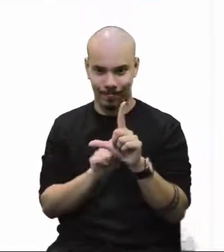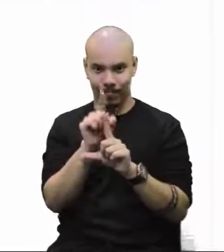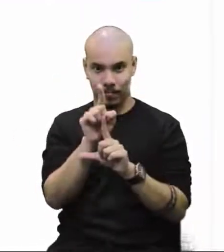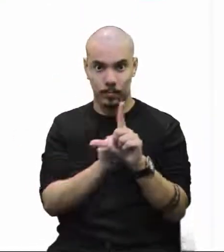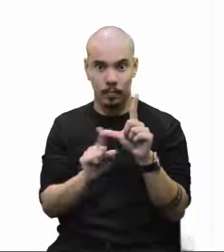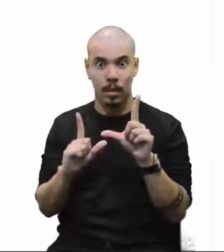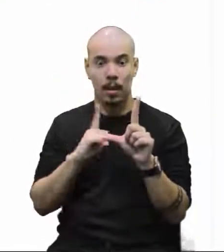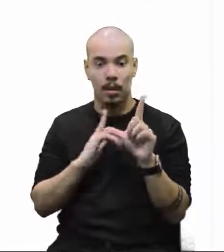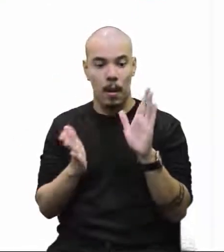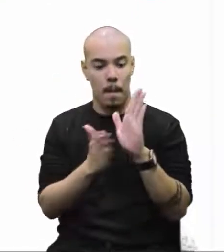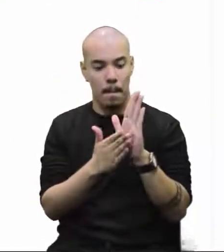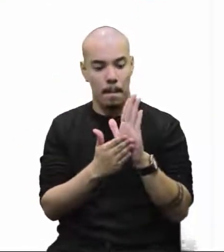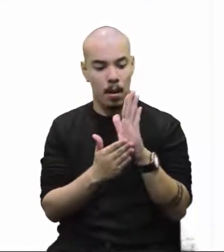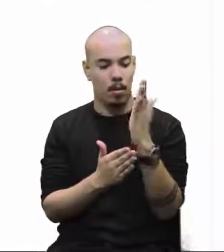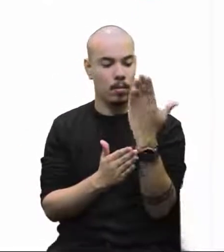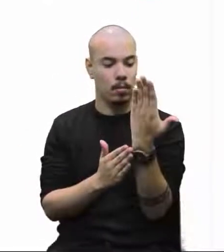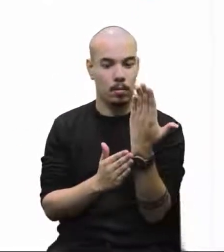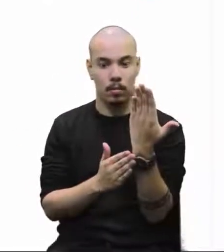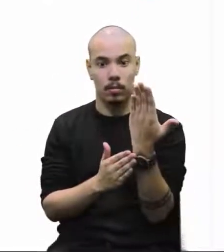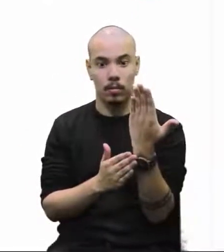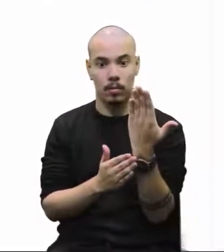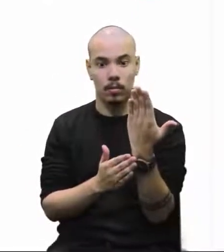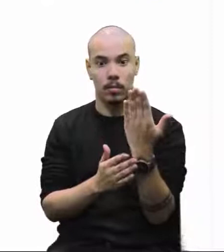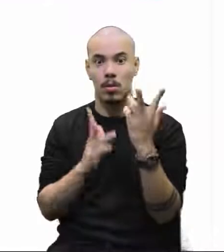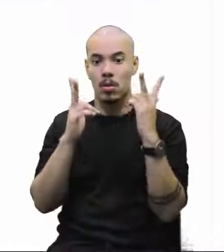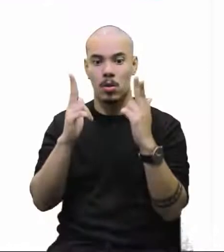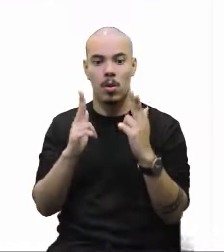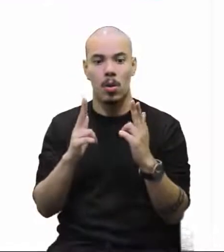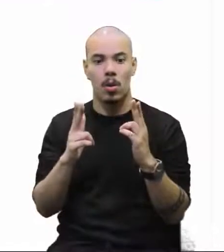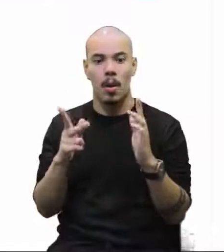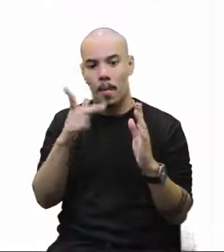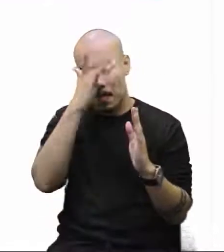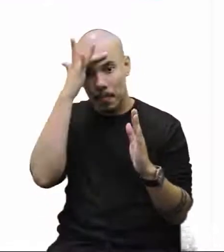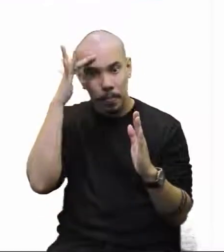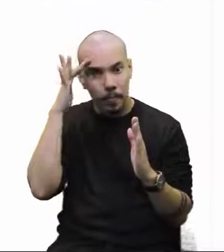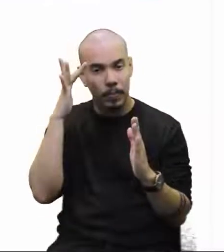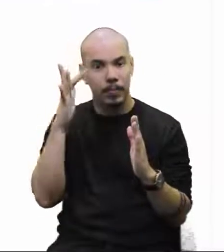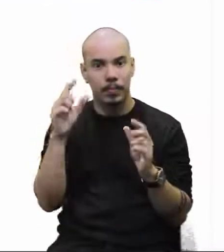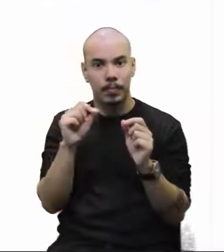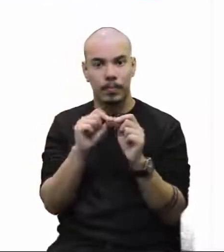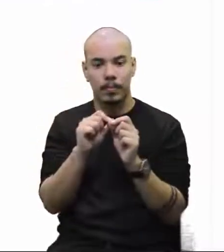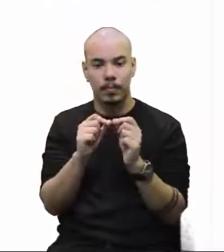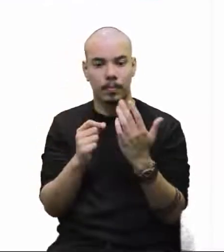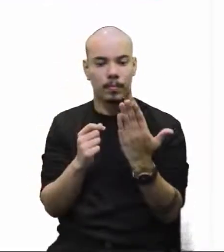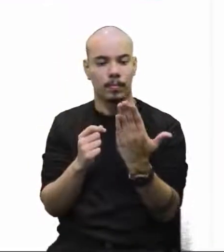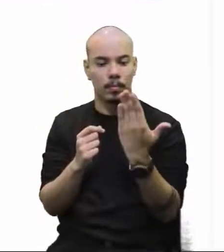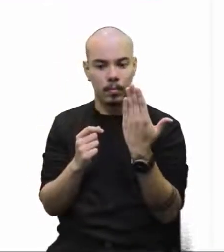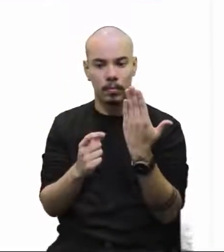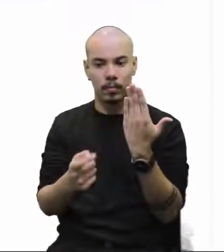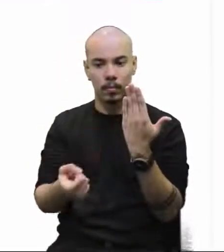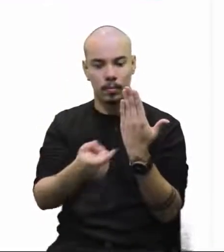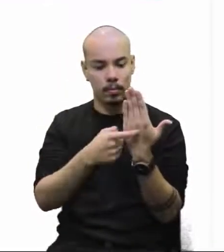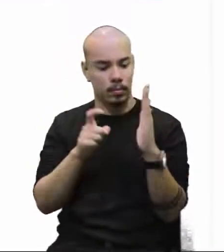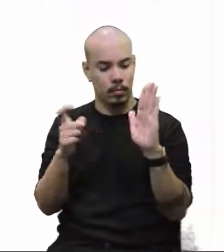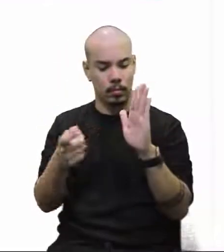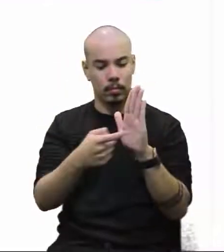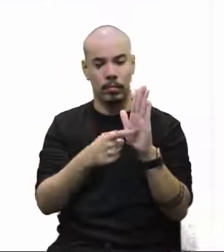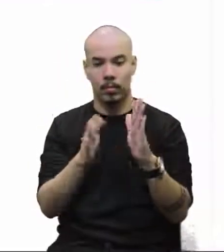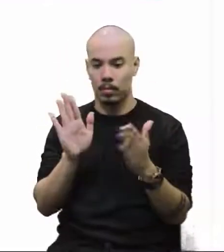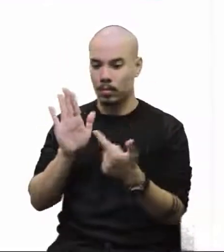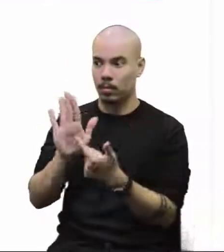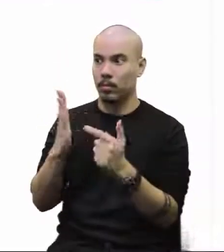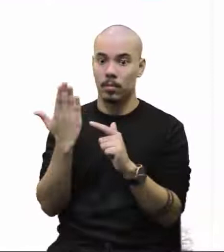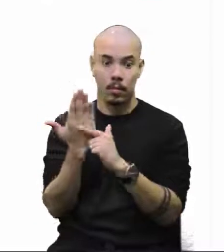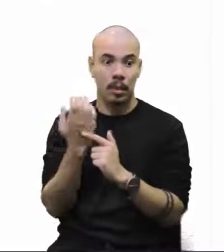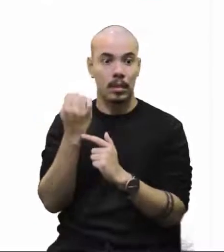da mão, como se fosse a mão da pessoa. Isso. E aí o empurrão vai ser o sentido da força magnética. O que vai